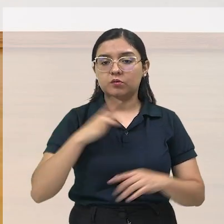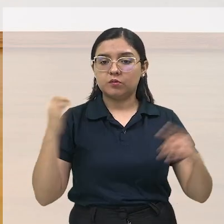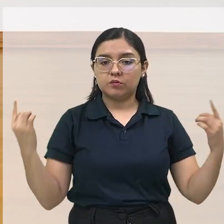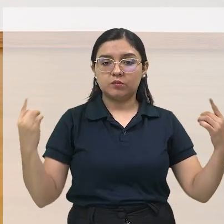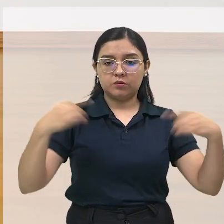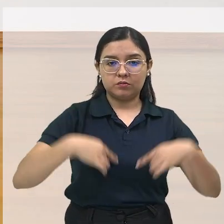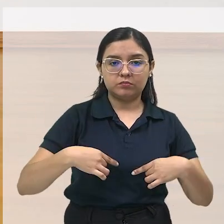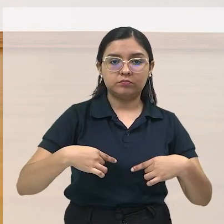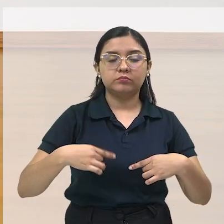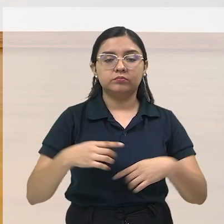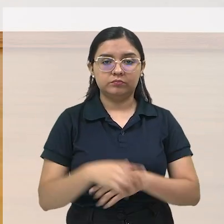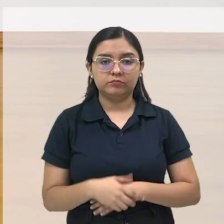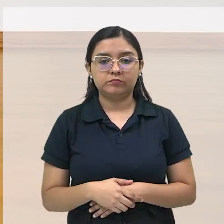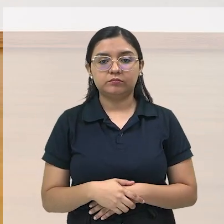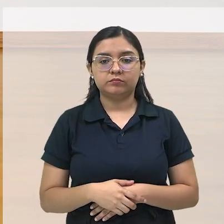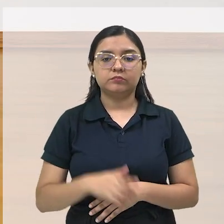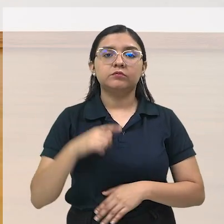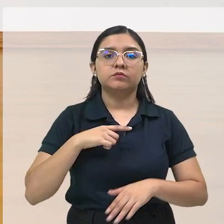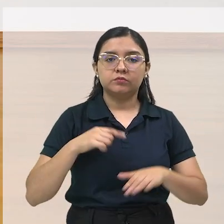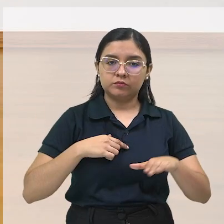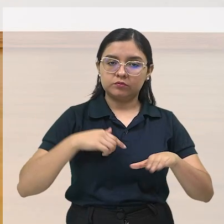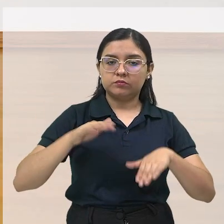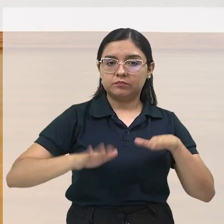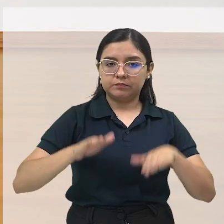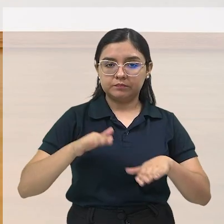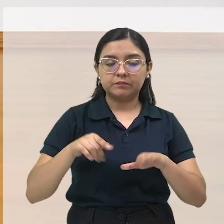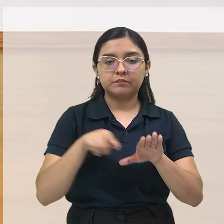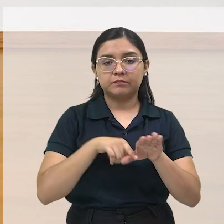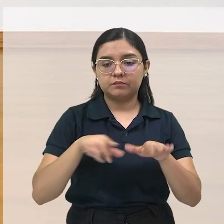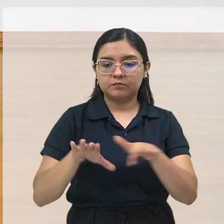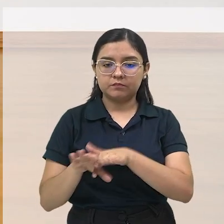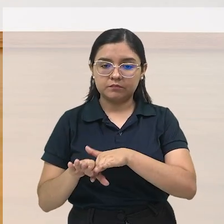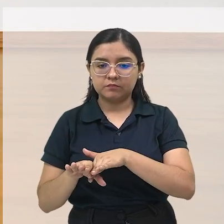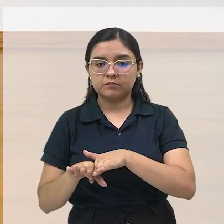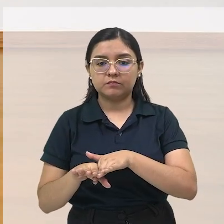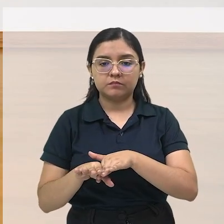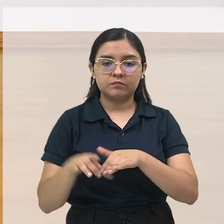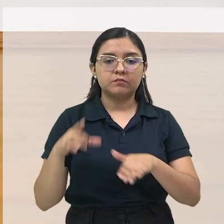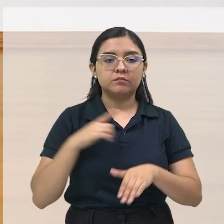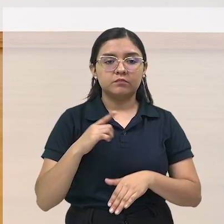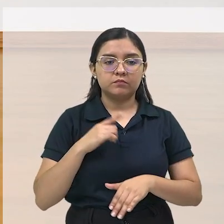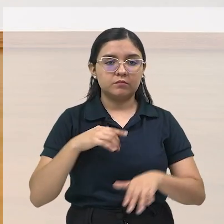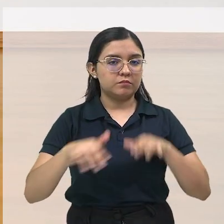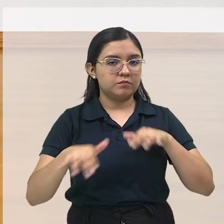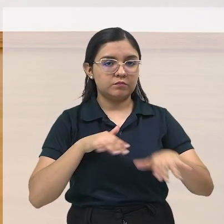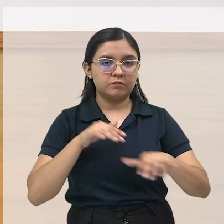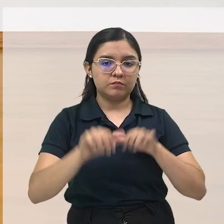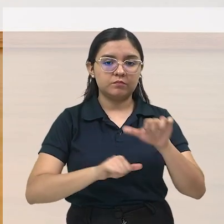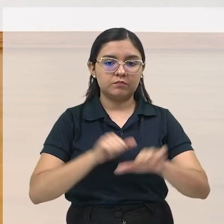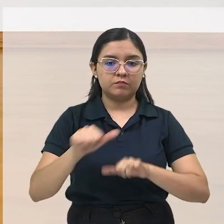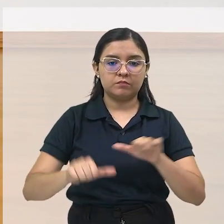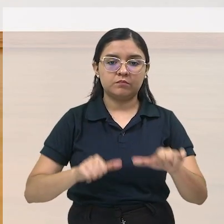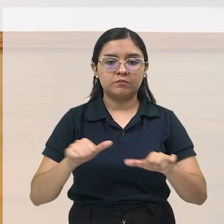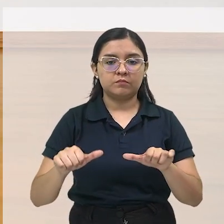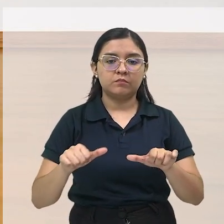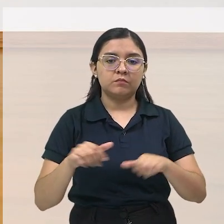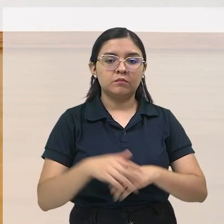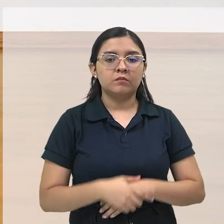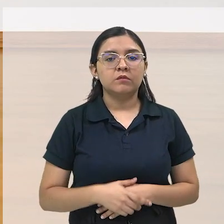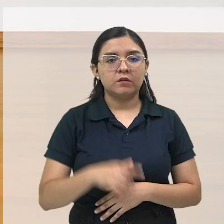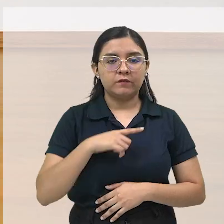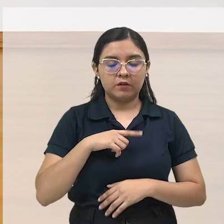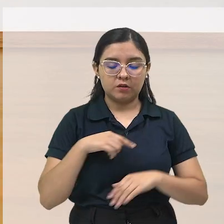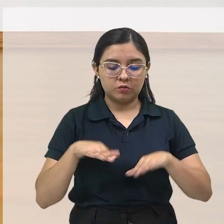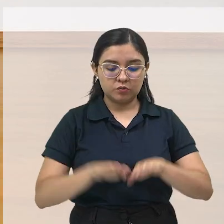competem entre si, sapateando entre elas, avançando e recuando seus movimentos. Aquela vara de madeira fica